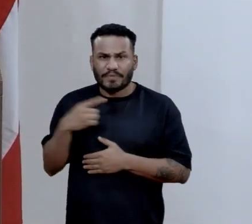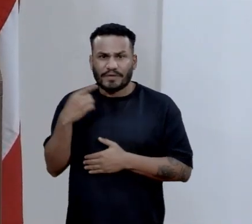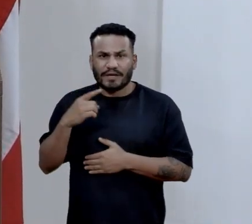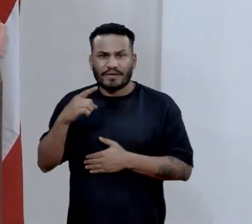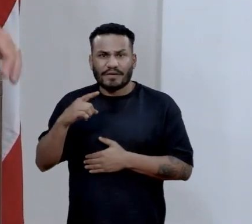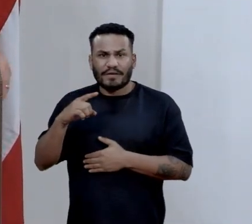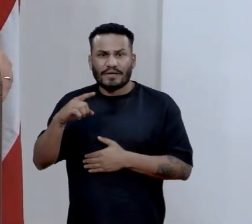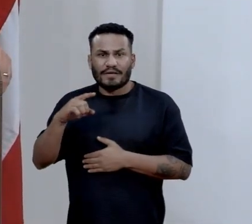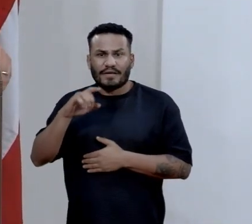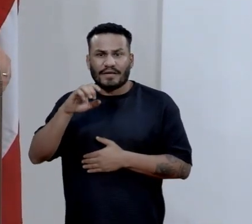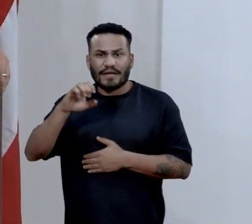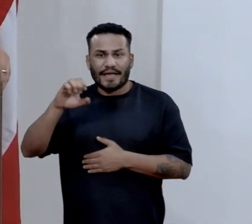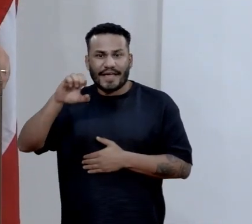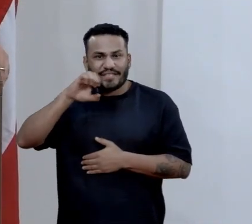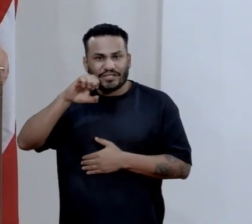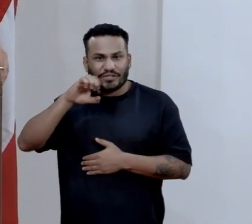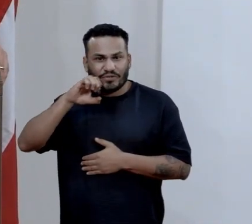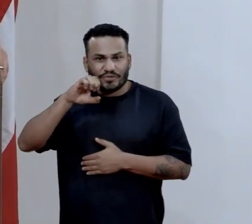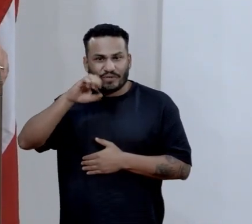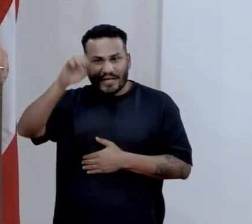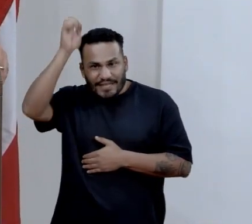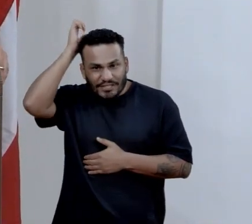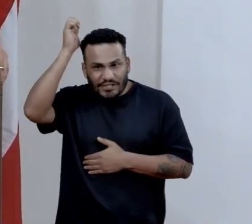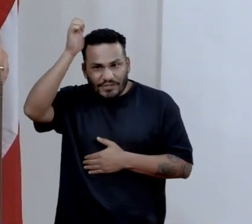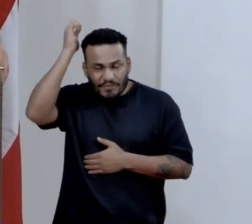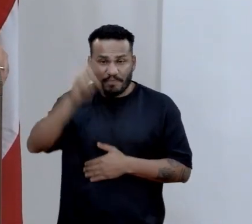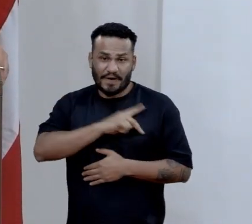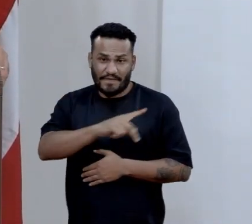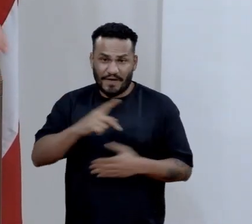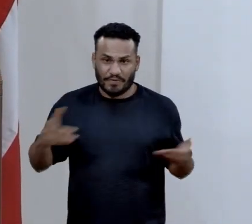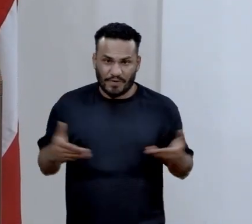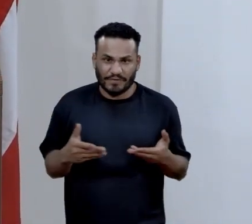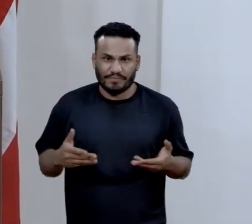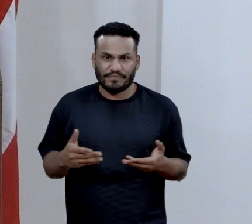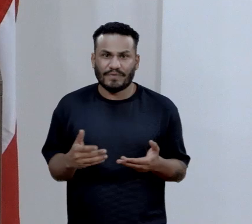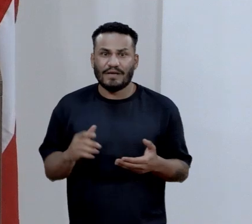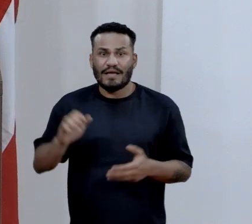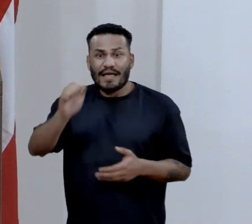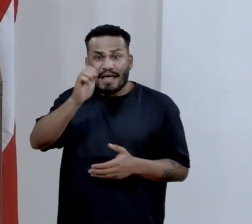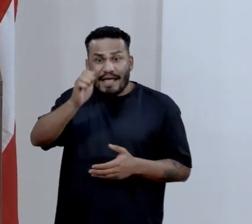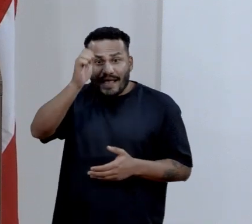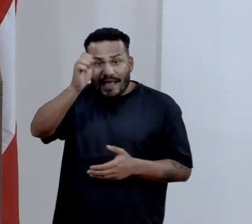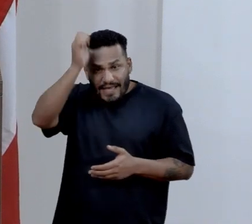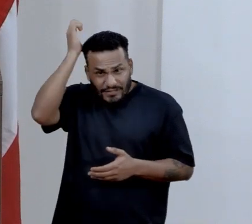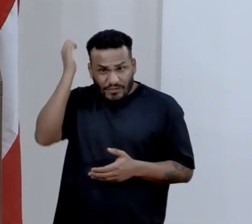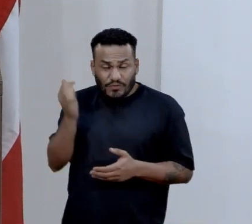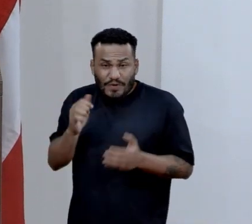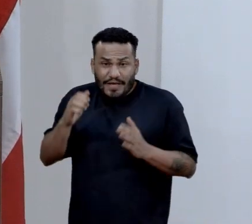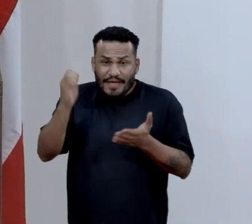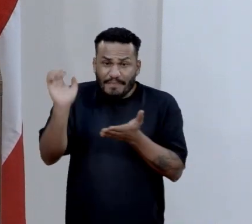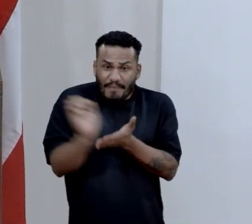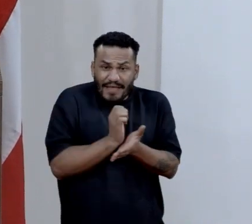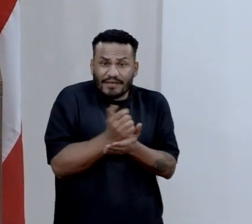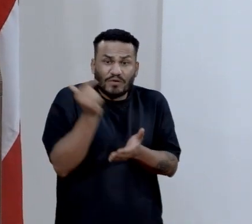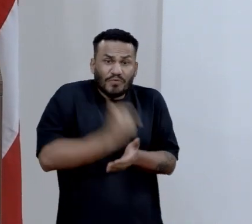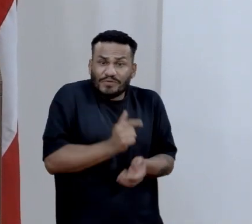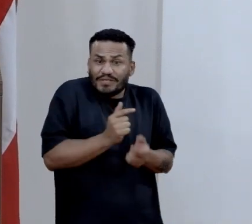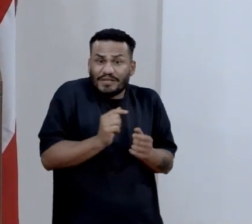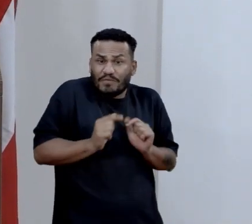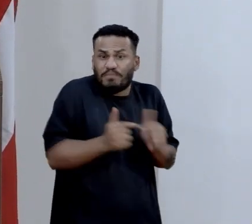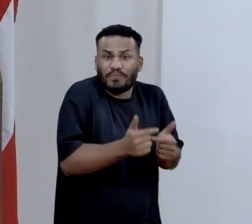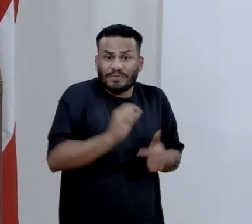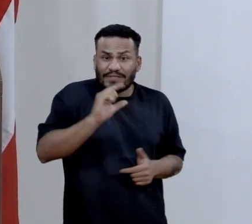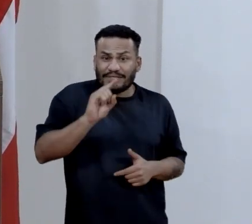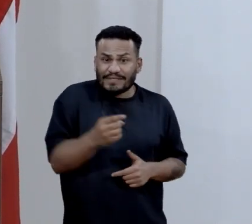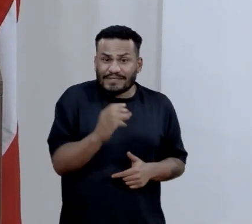Egídio Ferrari, que, infelizmente, é nosso prefeito hoje. Nem as emendas dele ele consegue agilizar. São 100 mil,